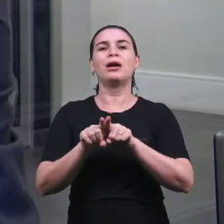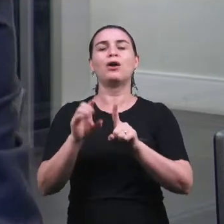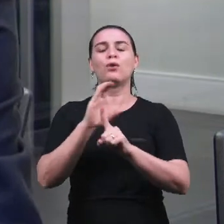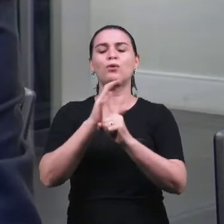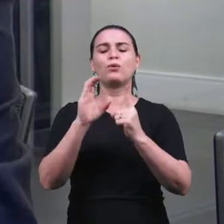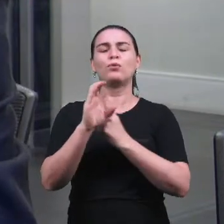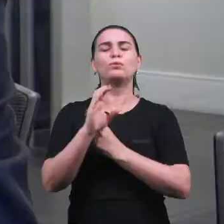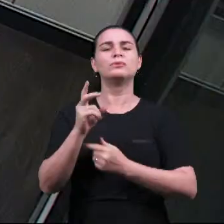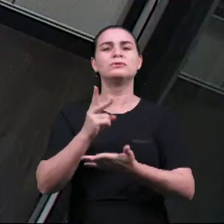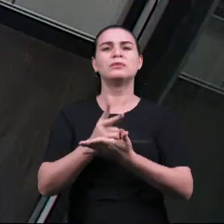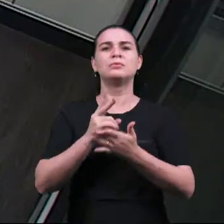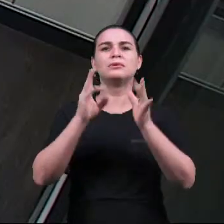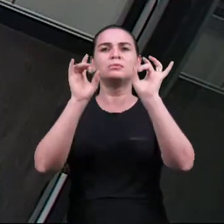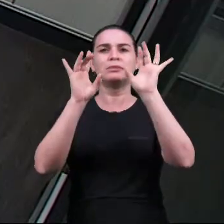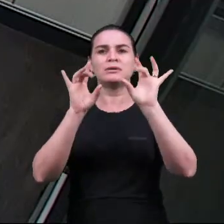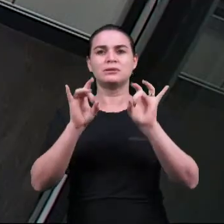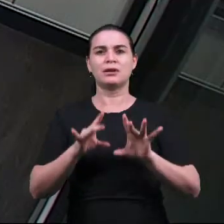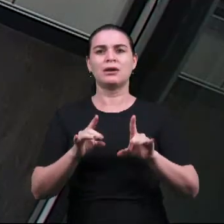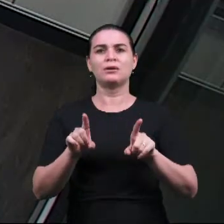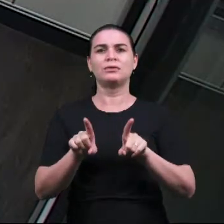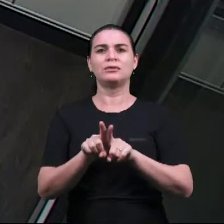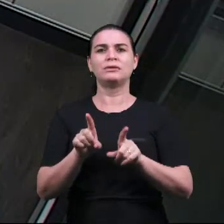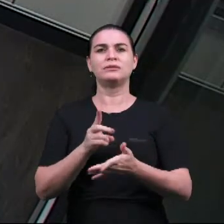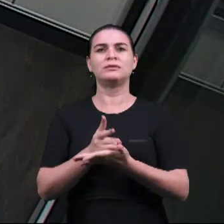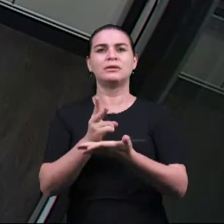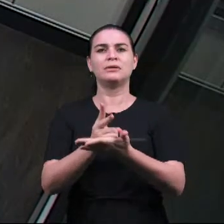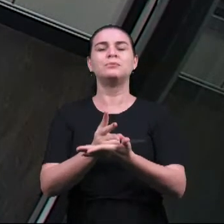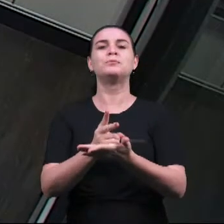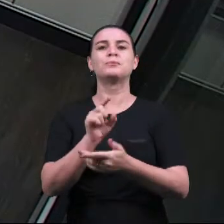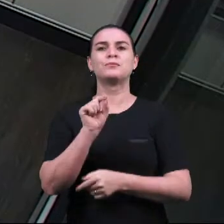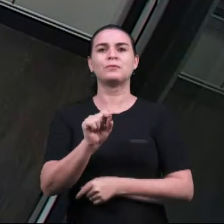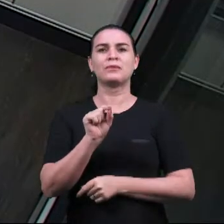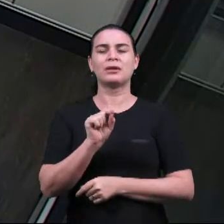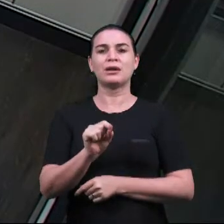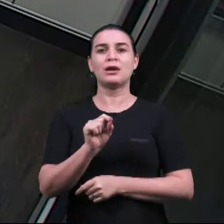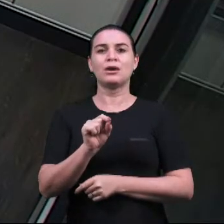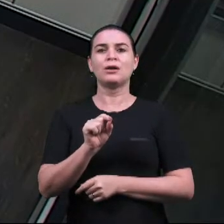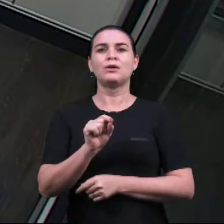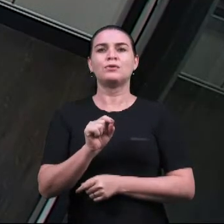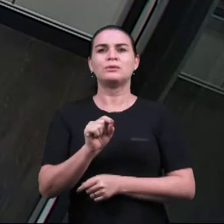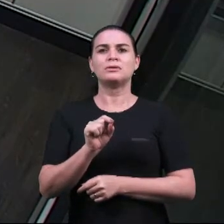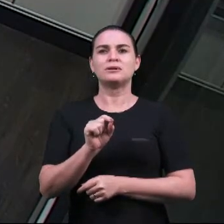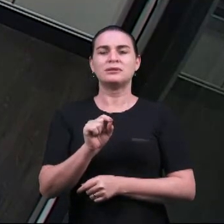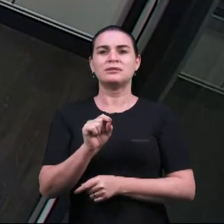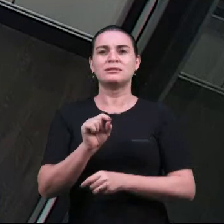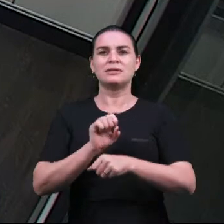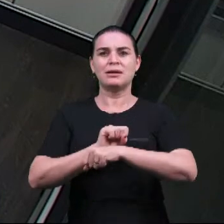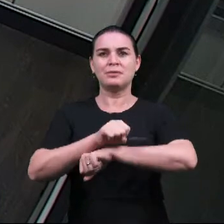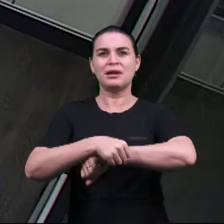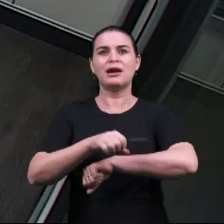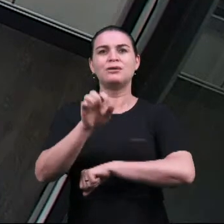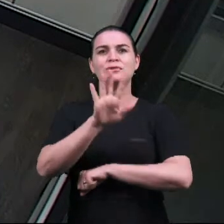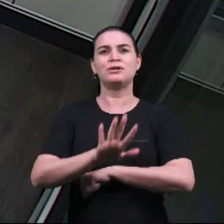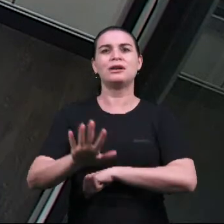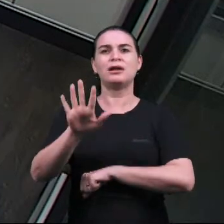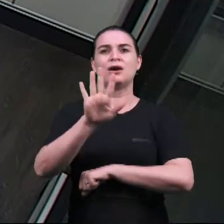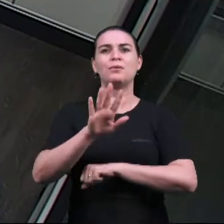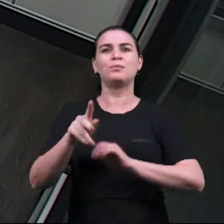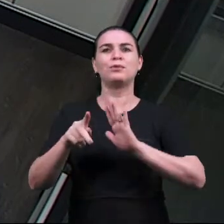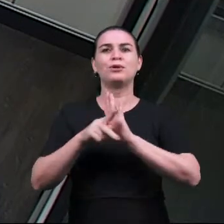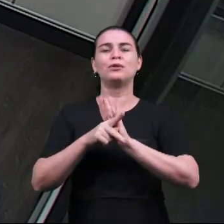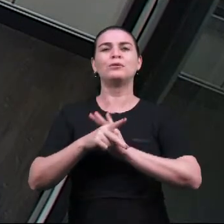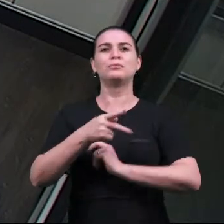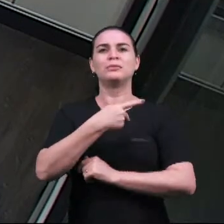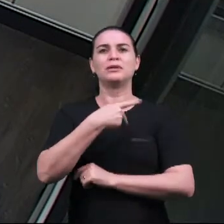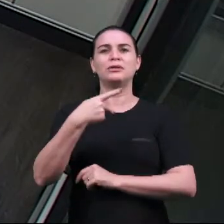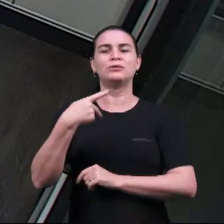Geralmente, todo ano, os seminários fecham com um seminário geral de pastores, com todos os pastores do Brasil, do mundo